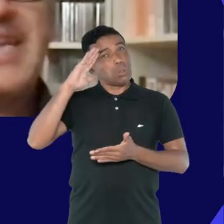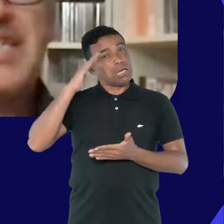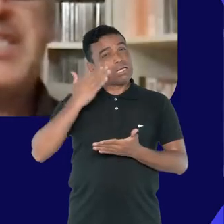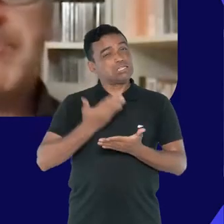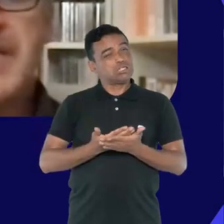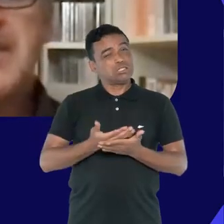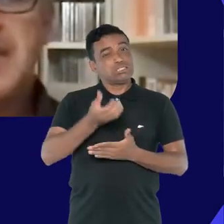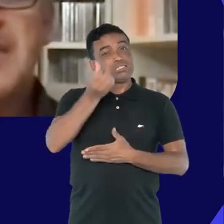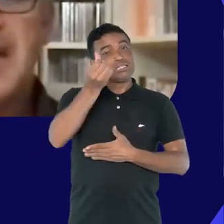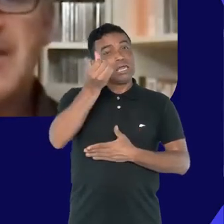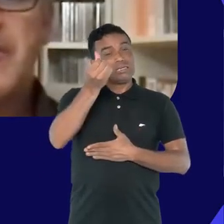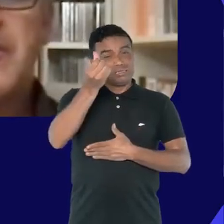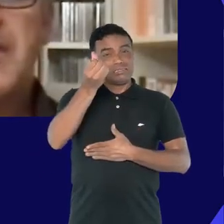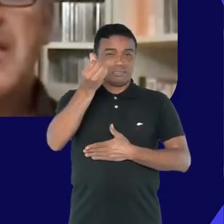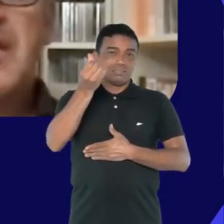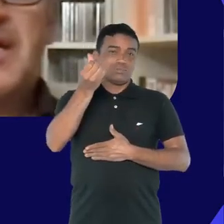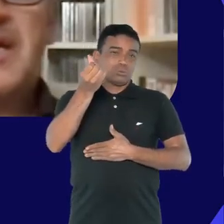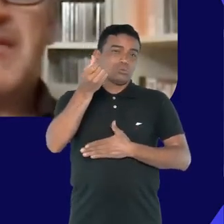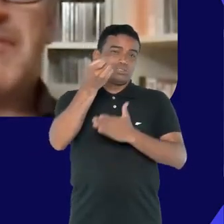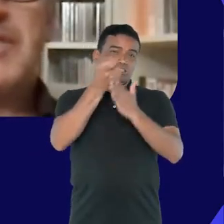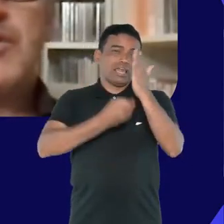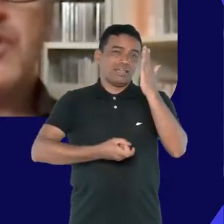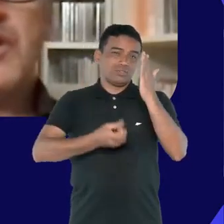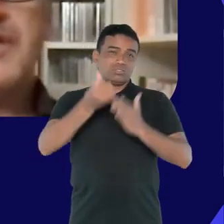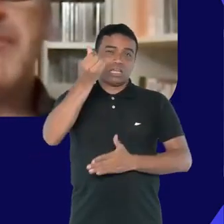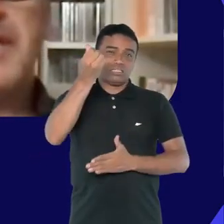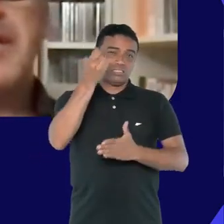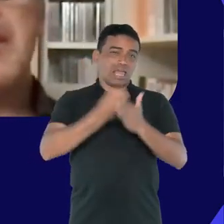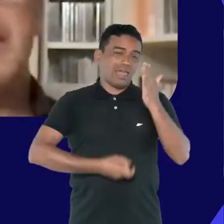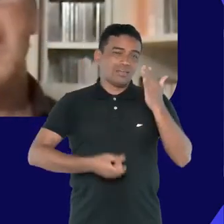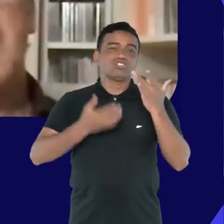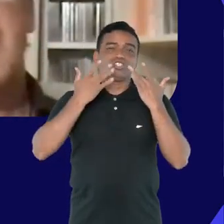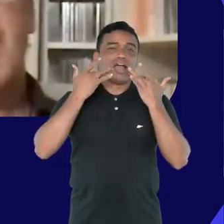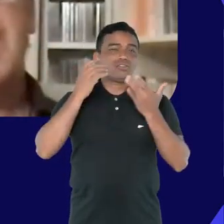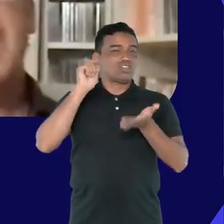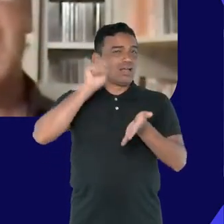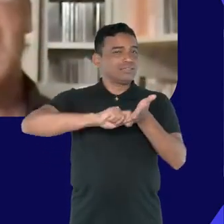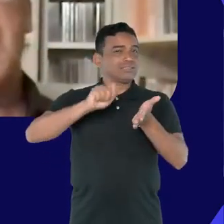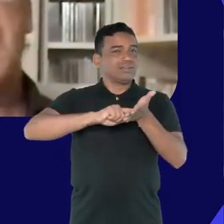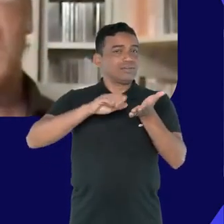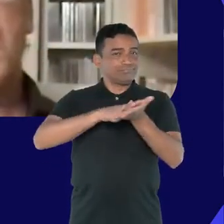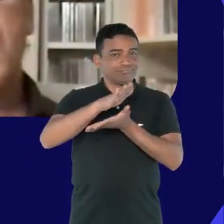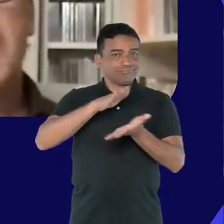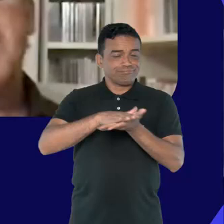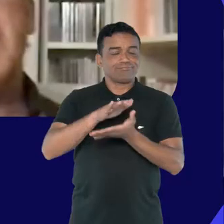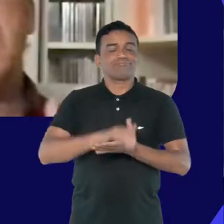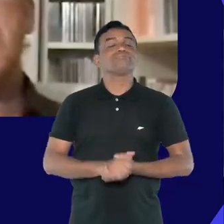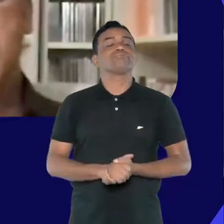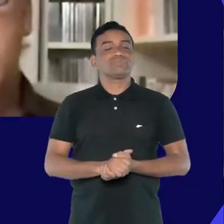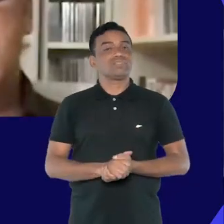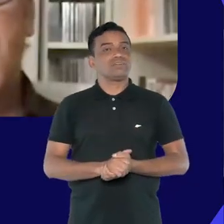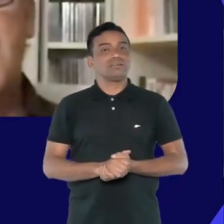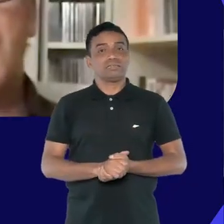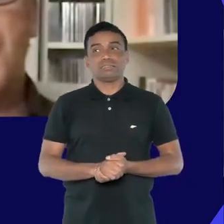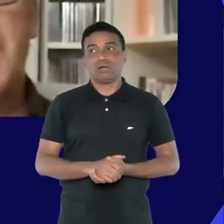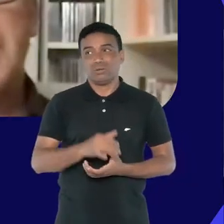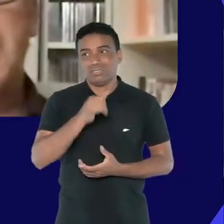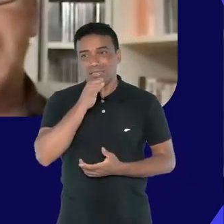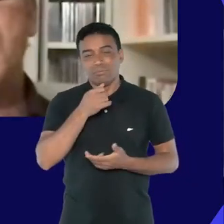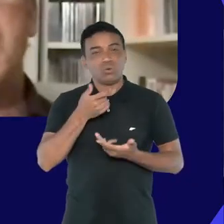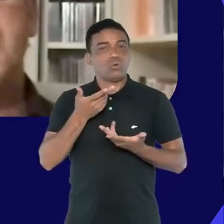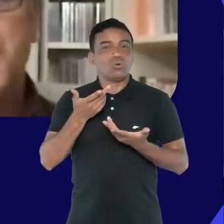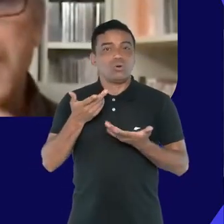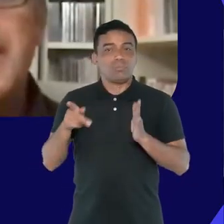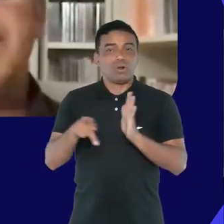minha 6ª peça de teatro. Mas, curiosamente, eu acho que não foram esses diálogos que me levaram para